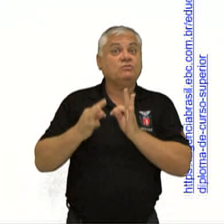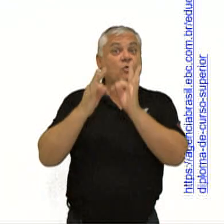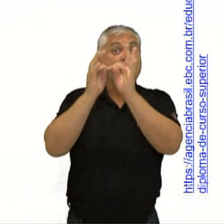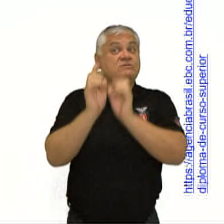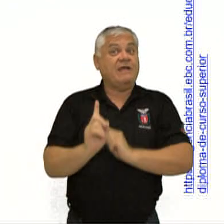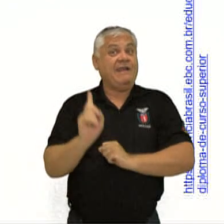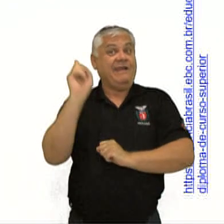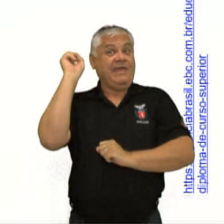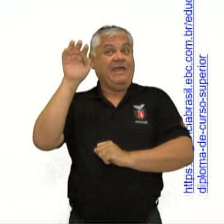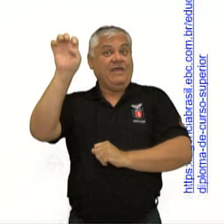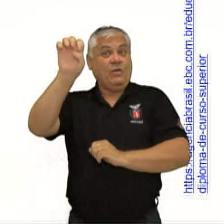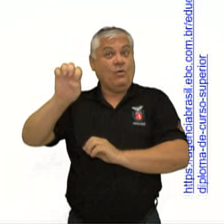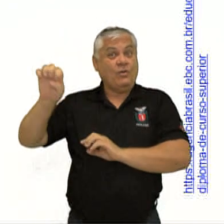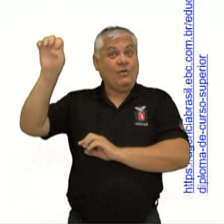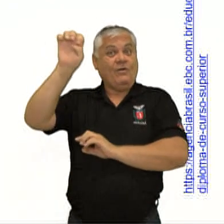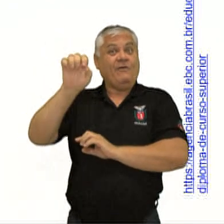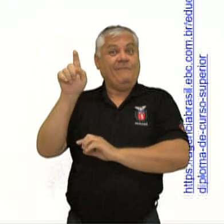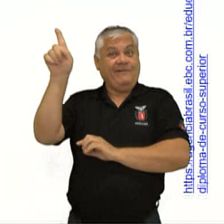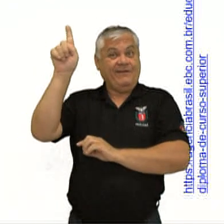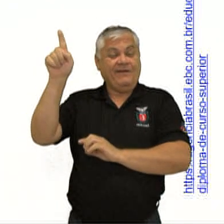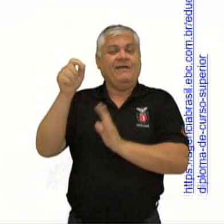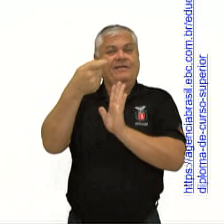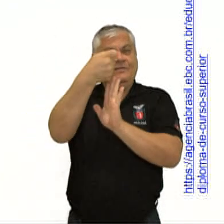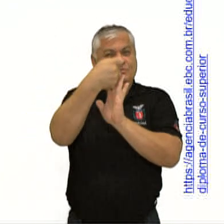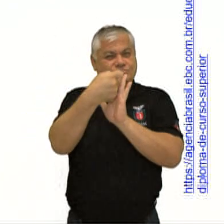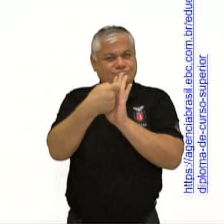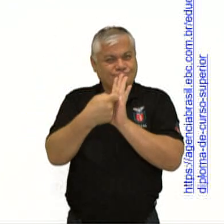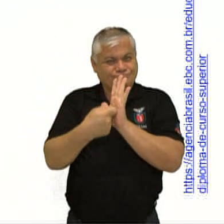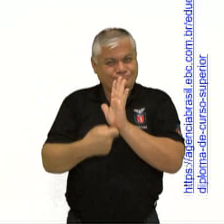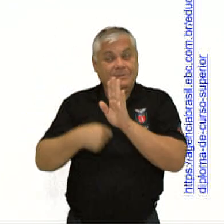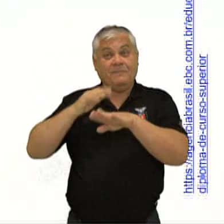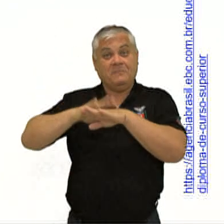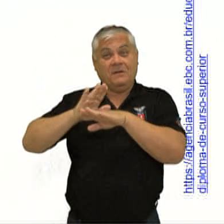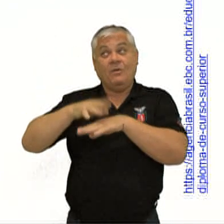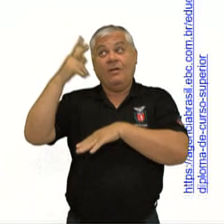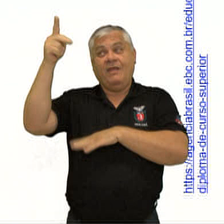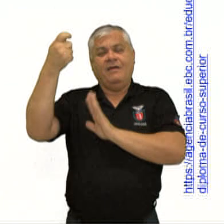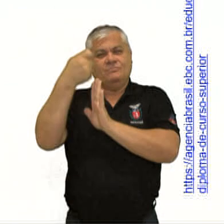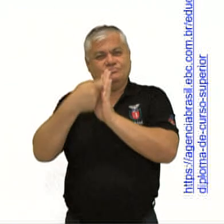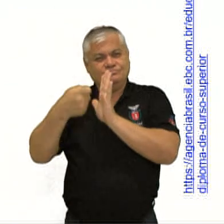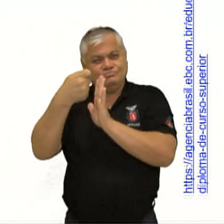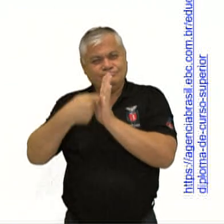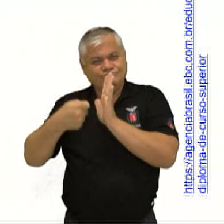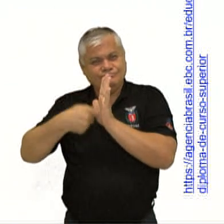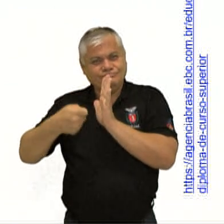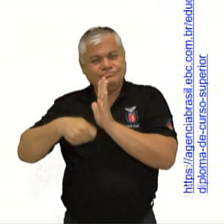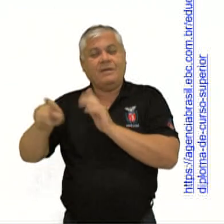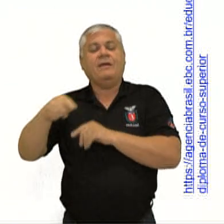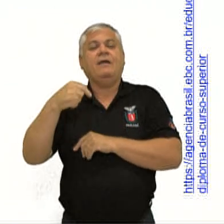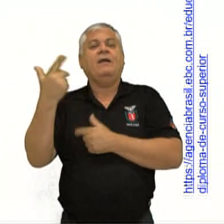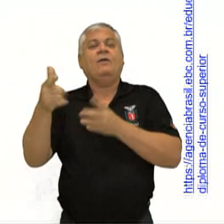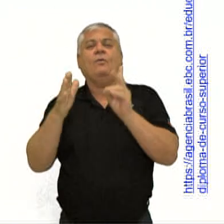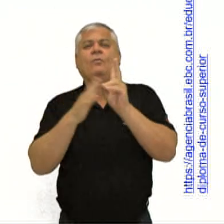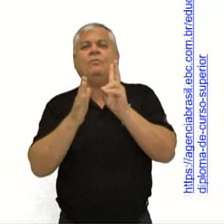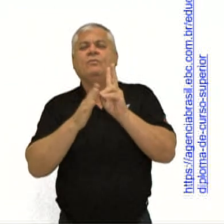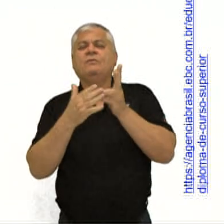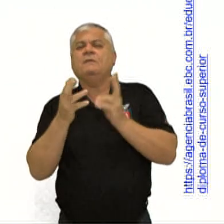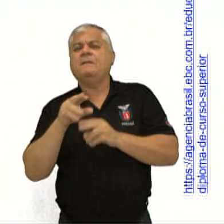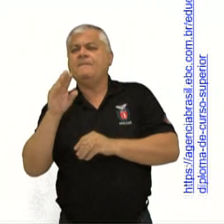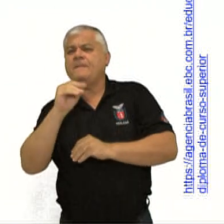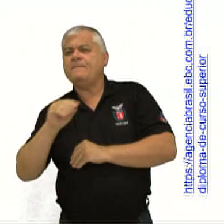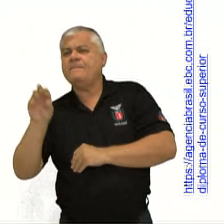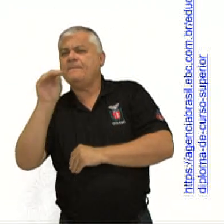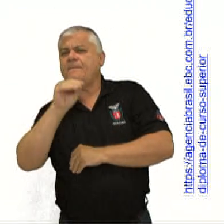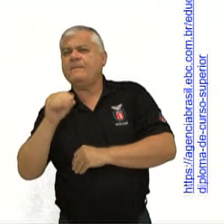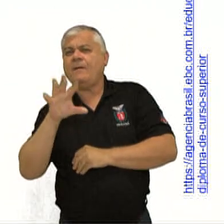Velho Mundo, começando com a escrita, que os indígenas são de tradição oral, e outras ferramentas. E eles não perdem